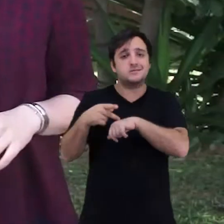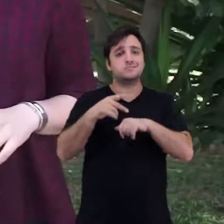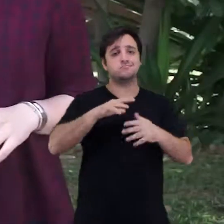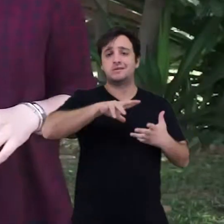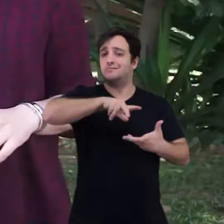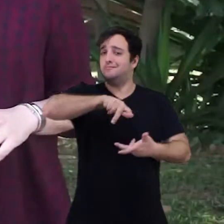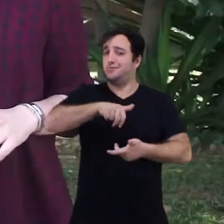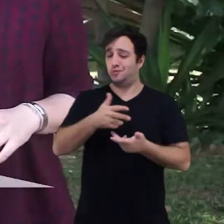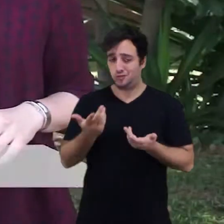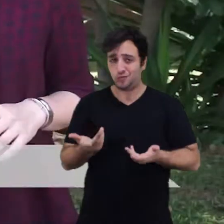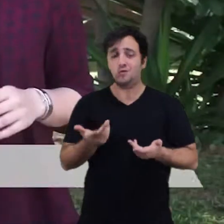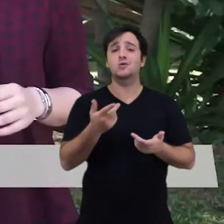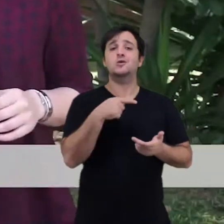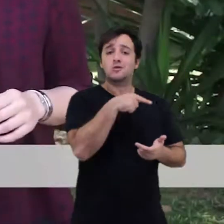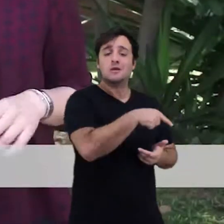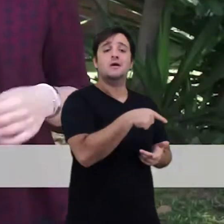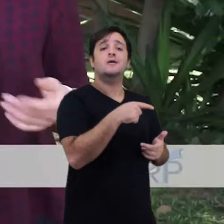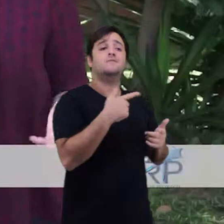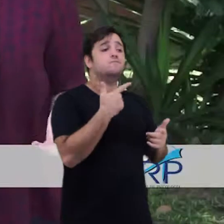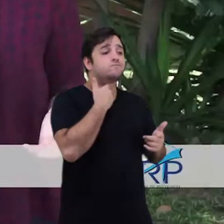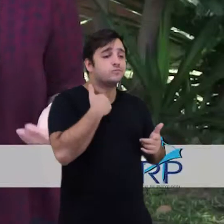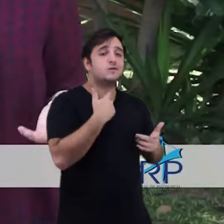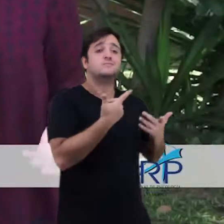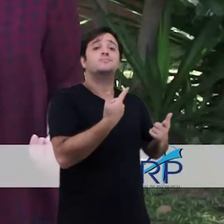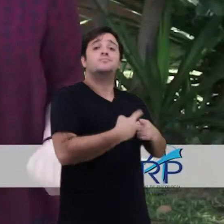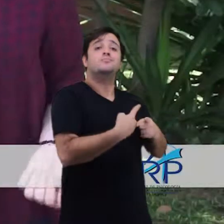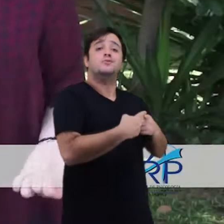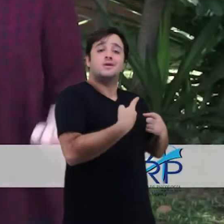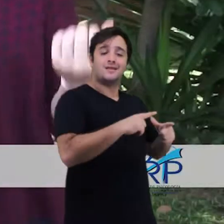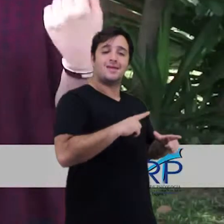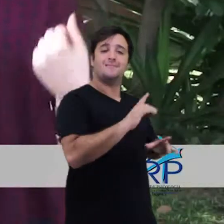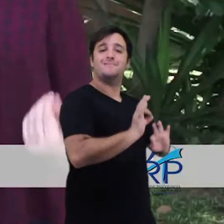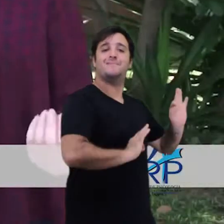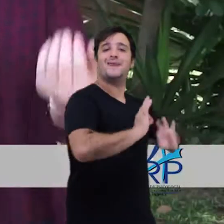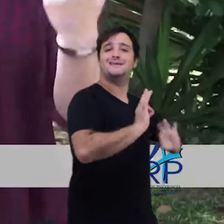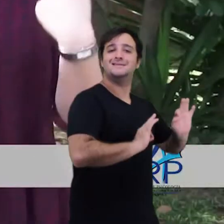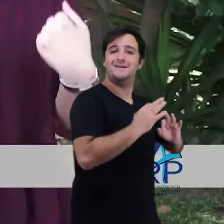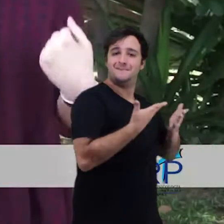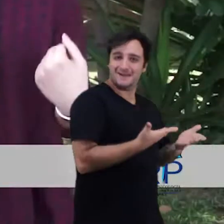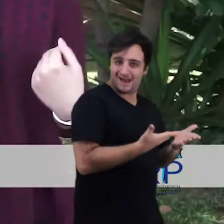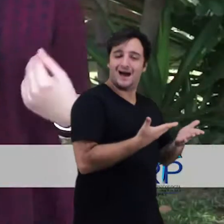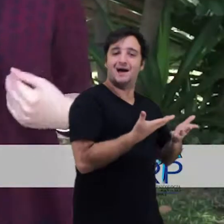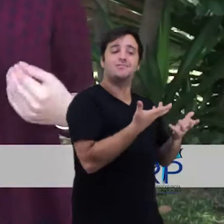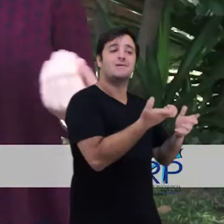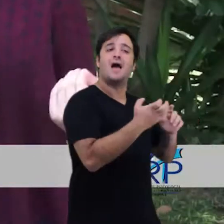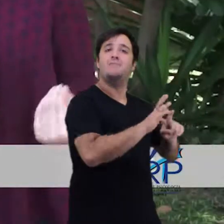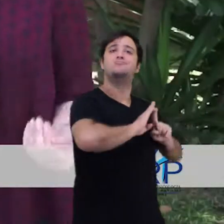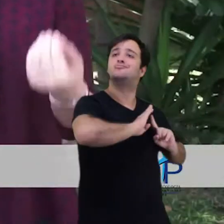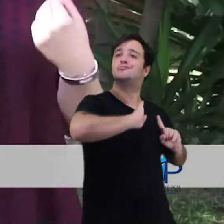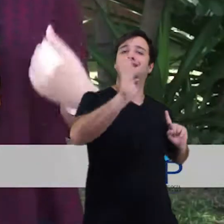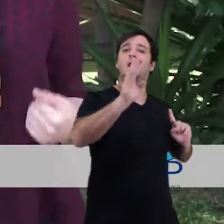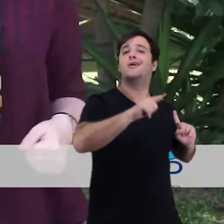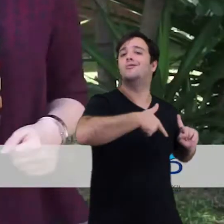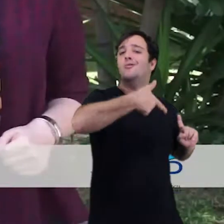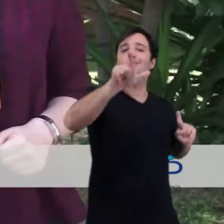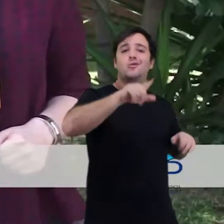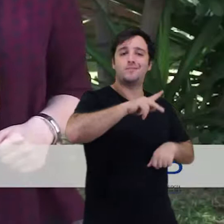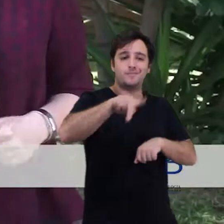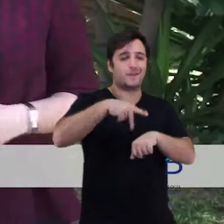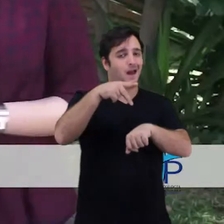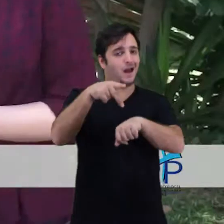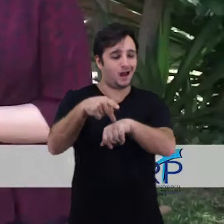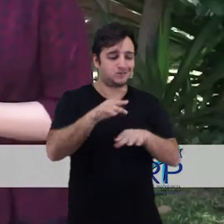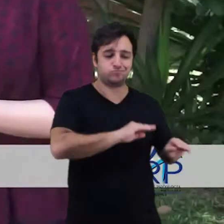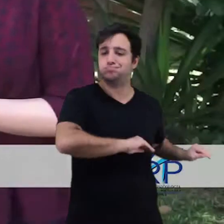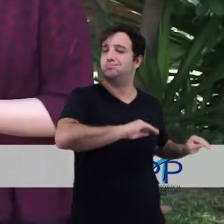para onde ela vai. E ela tem sempre a possibilidade de retorno, que não é um detalhe, porque então ela continua tendo toda a proteção enquanto cidadã do seu país